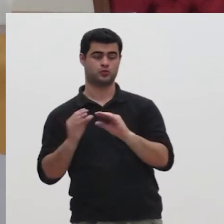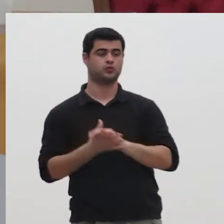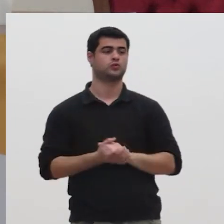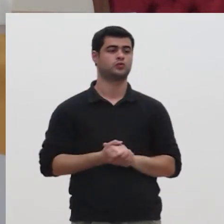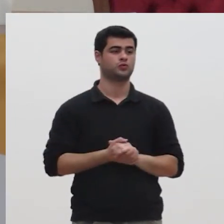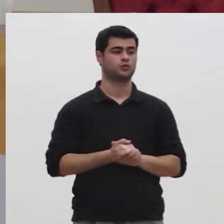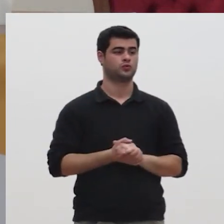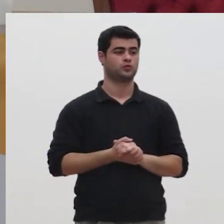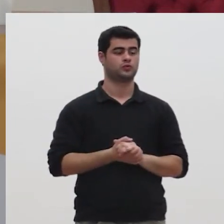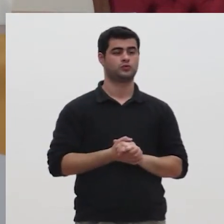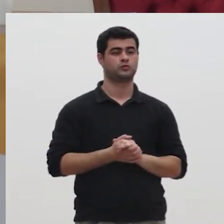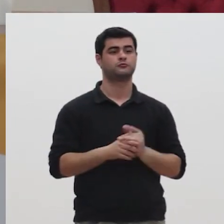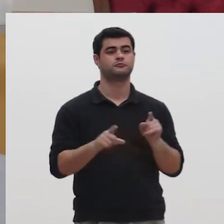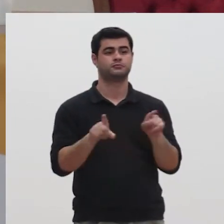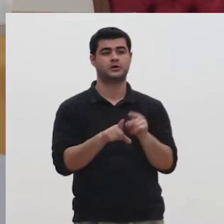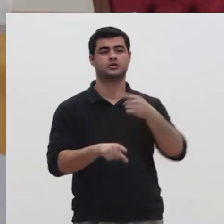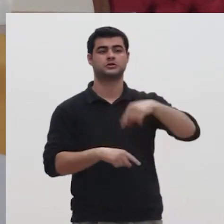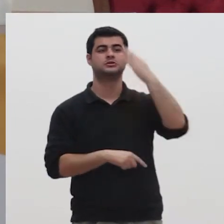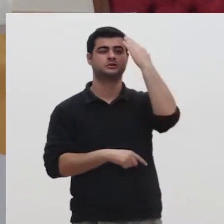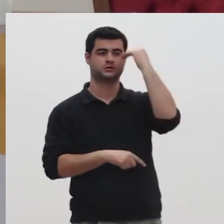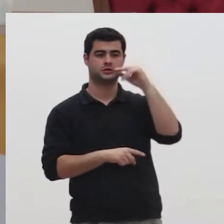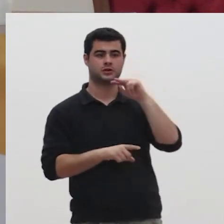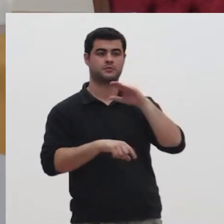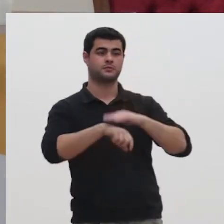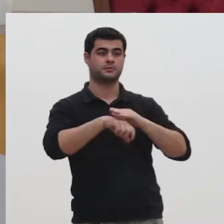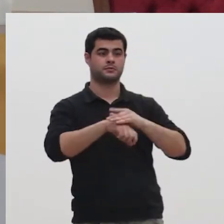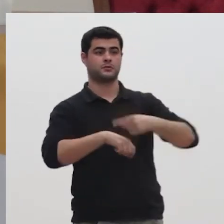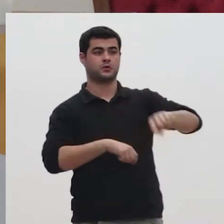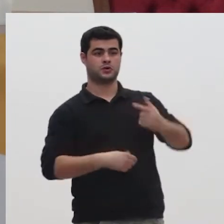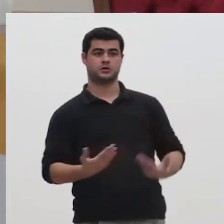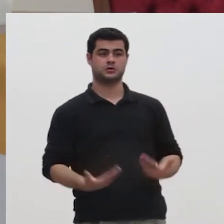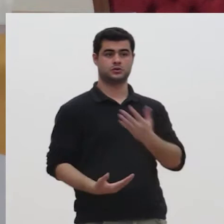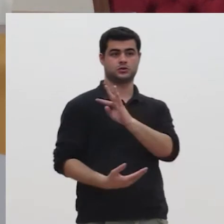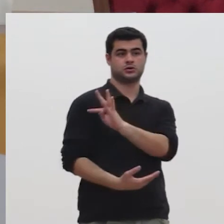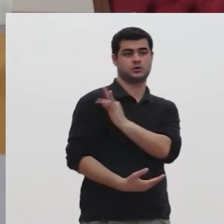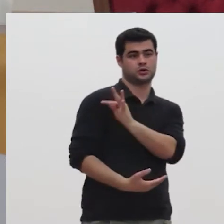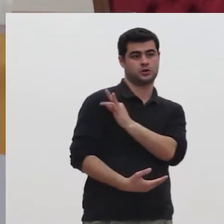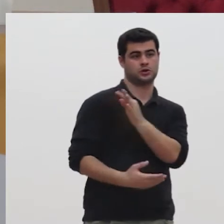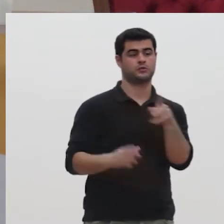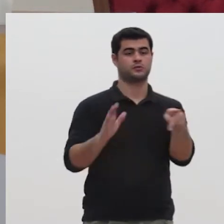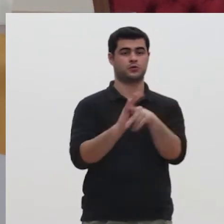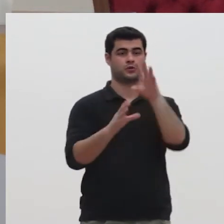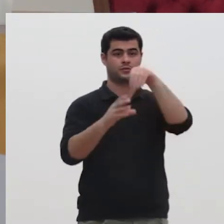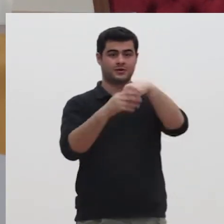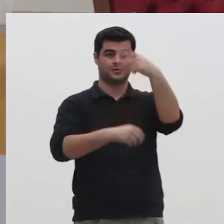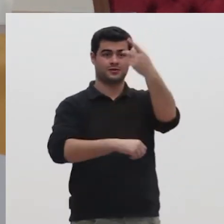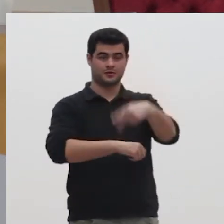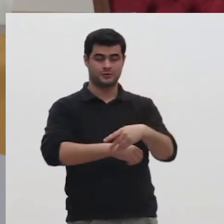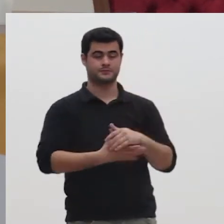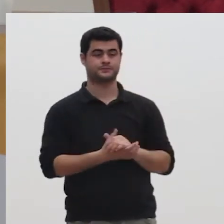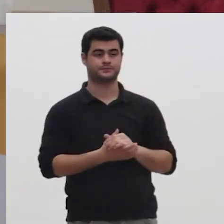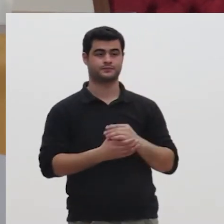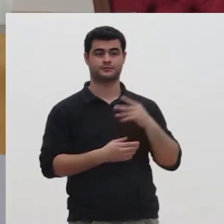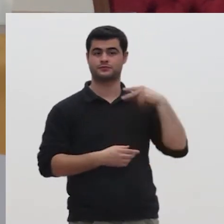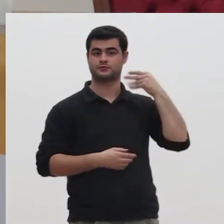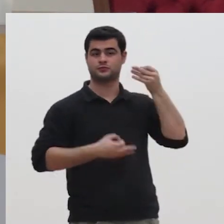obviamente, reconhecer o trabalho que foi feito pelos técnicos do setor de jurídicas, mas dizer que todos os outros setores, ou pelo